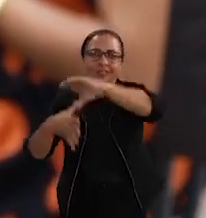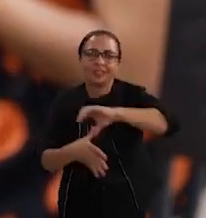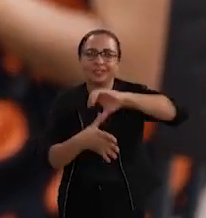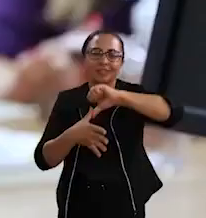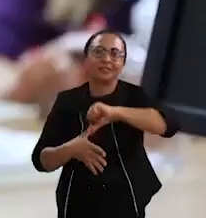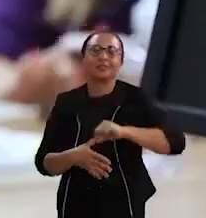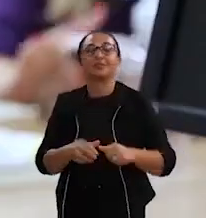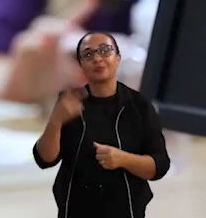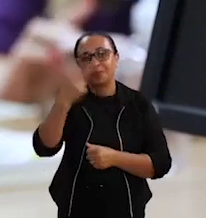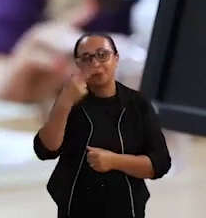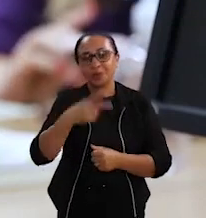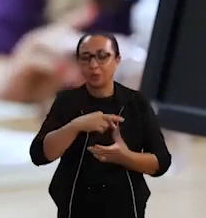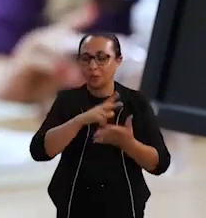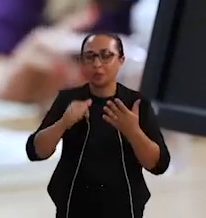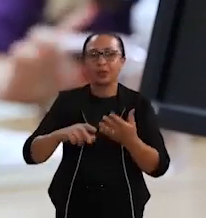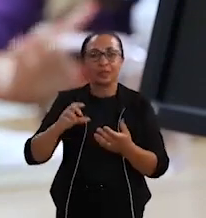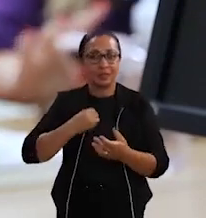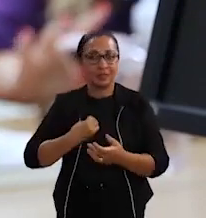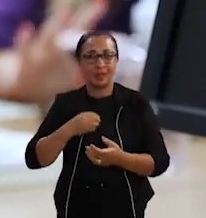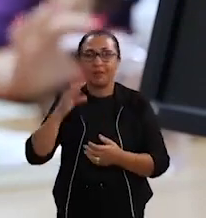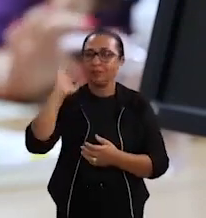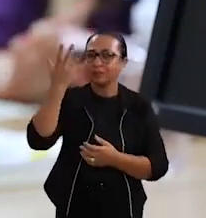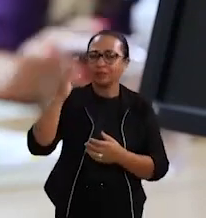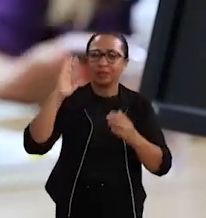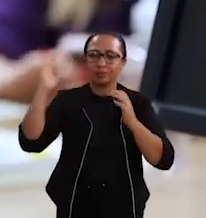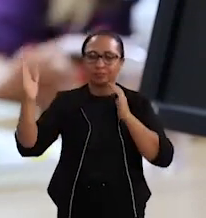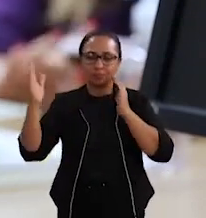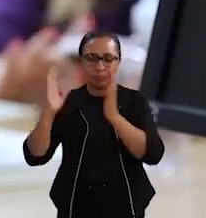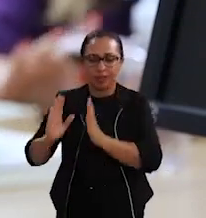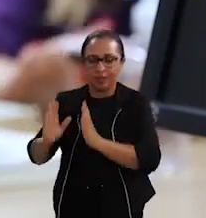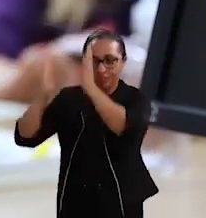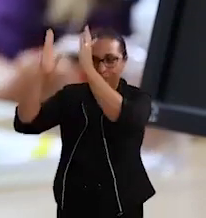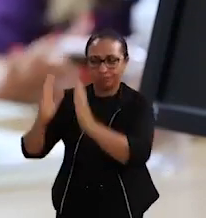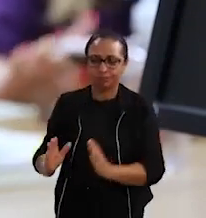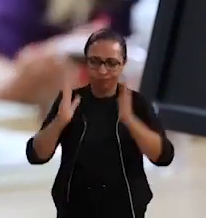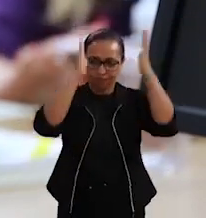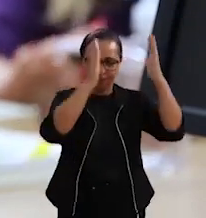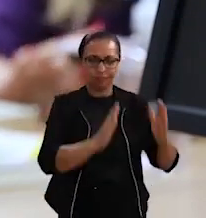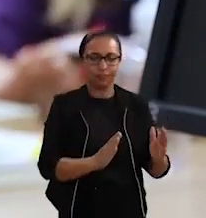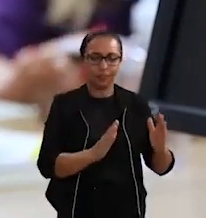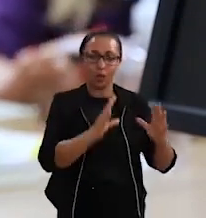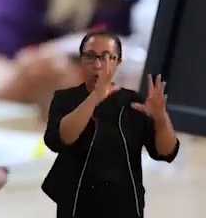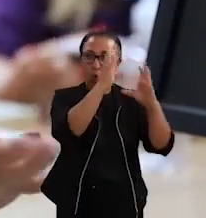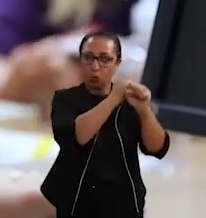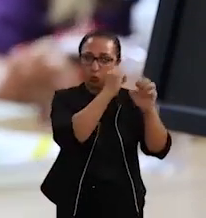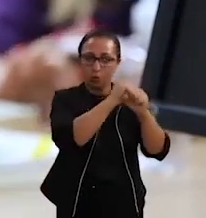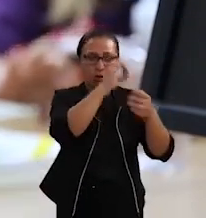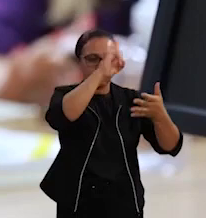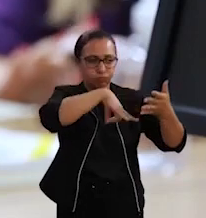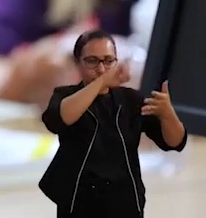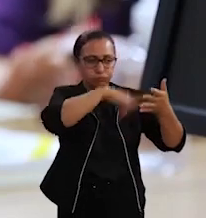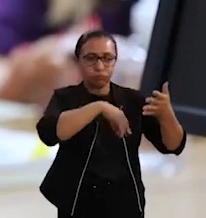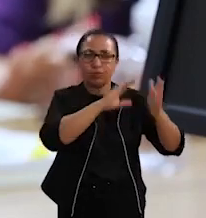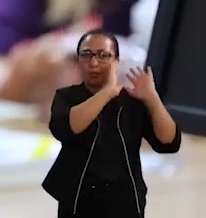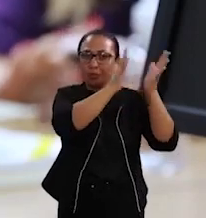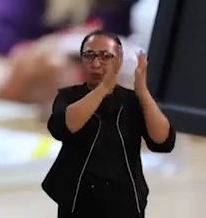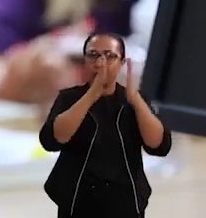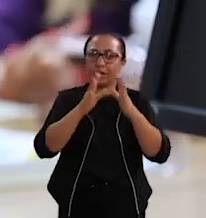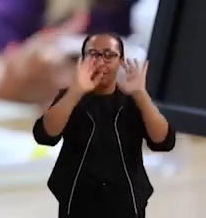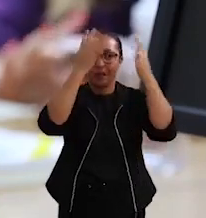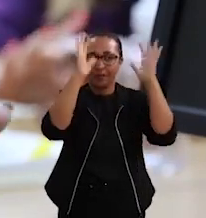realidade ocidental. Então, assim, duas coisas estão acontecendo em paralelo. Um levantamento documental